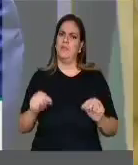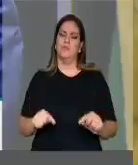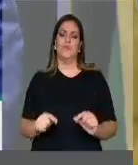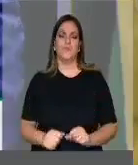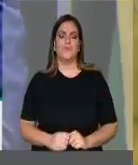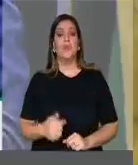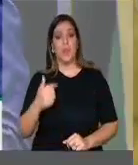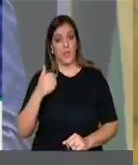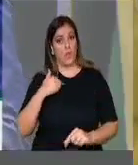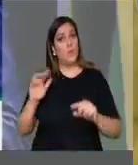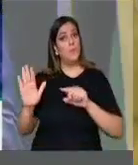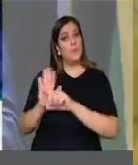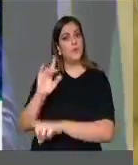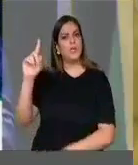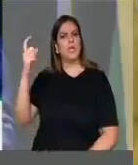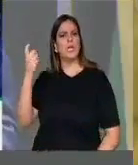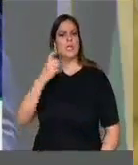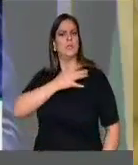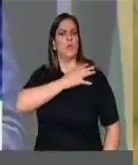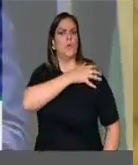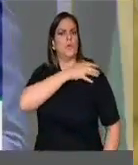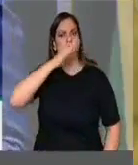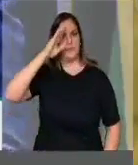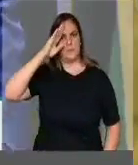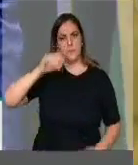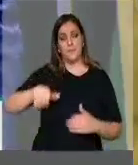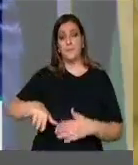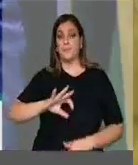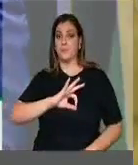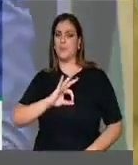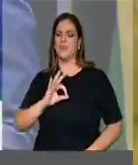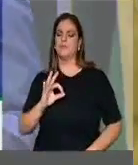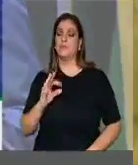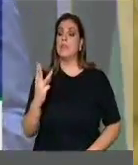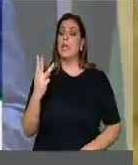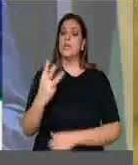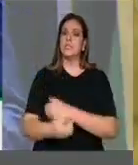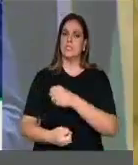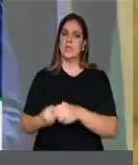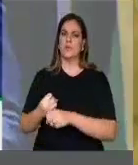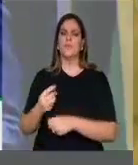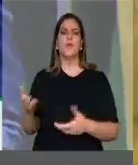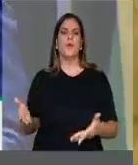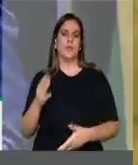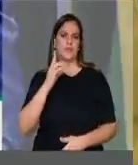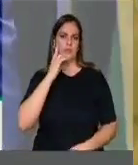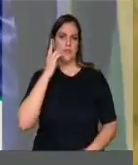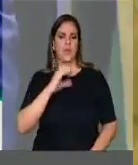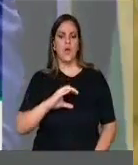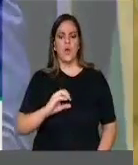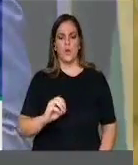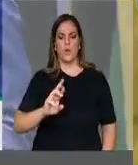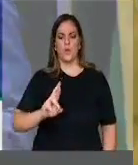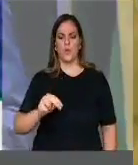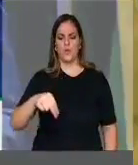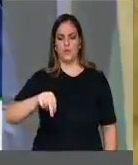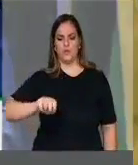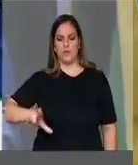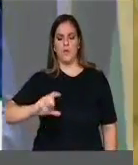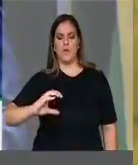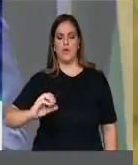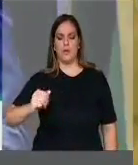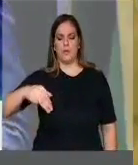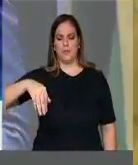o ex-comandante da Polícia Militar do nosso Estado, comandante-geral por 3 anos, que hoje é o deputado estadual, Coronel Camilo, e os dados